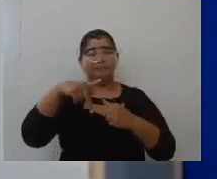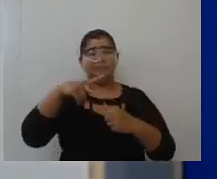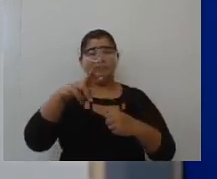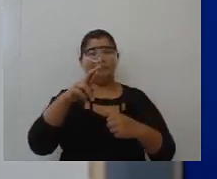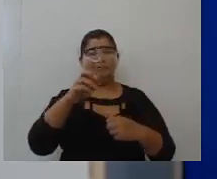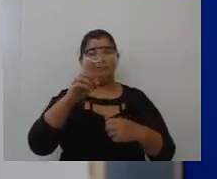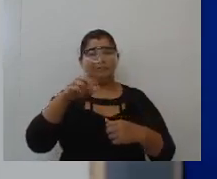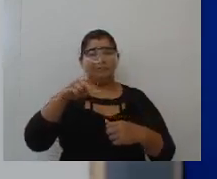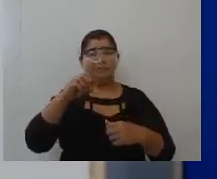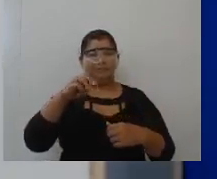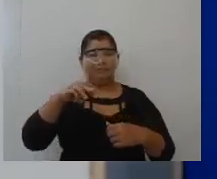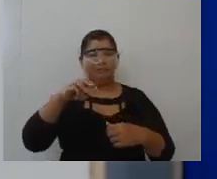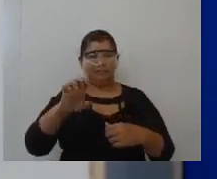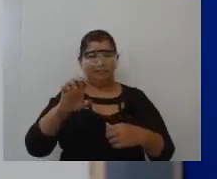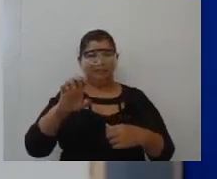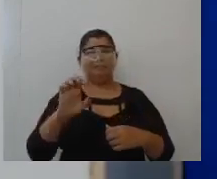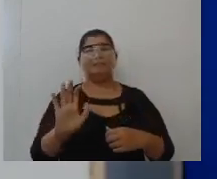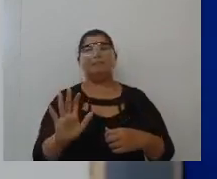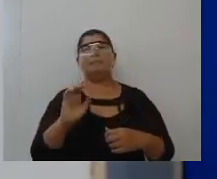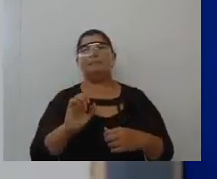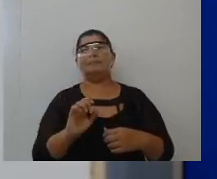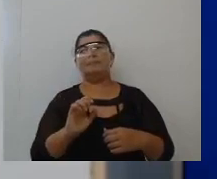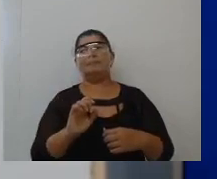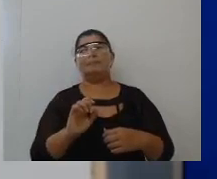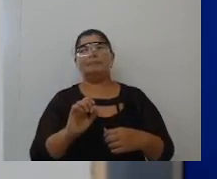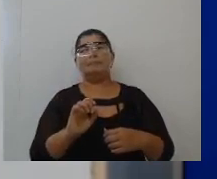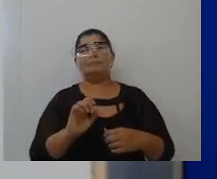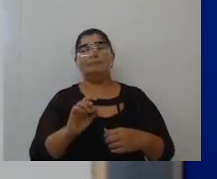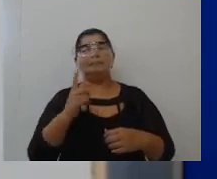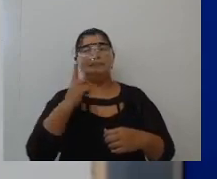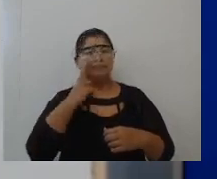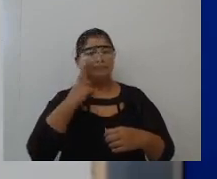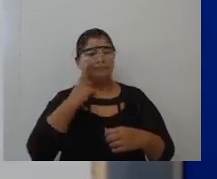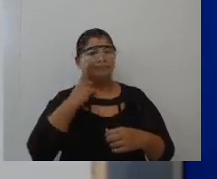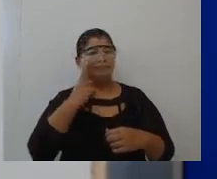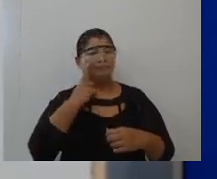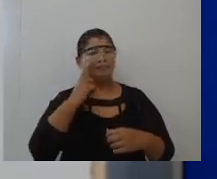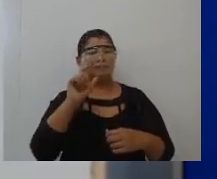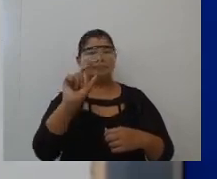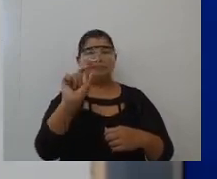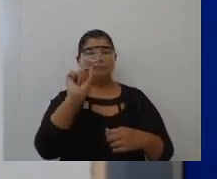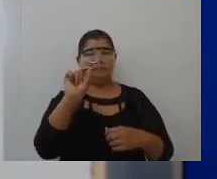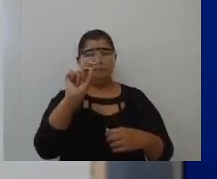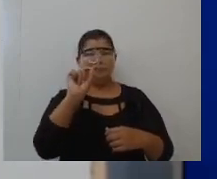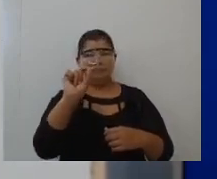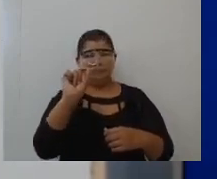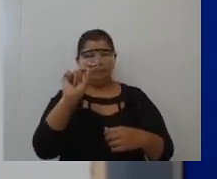pronomes relativos. Olha só, pessoal. Atenção para esse que